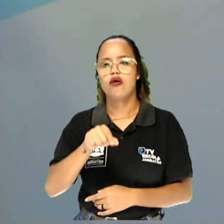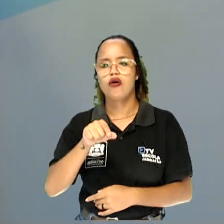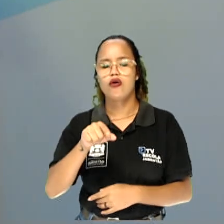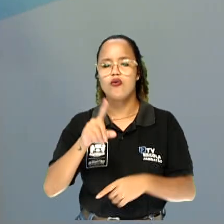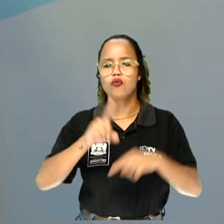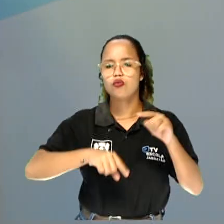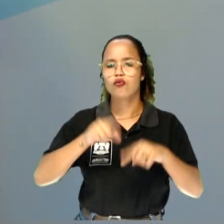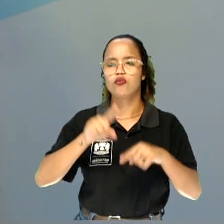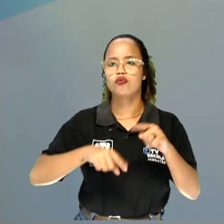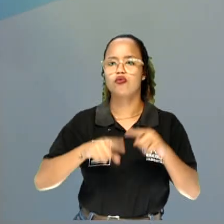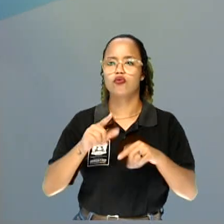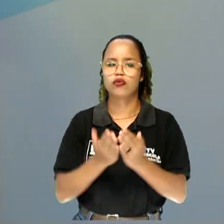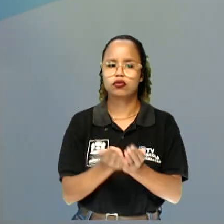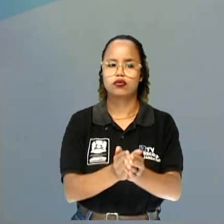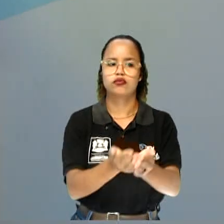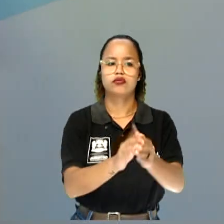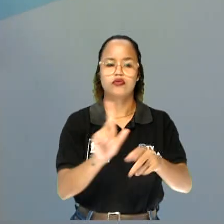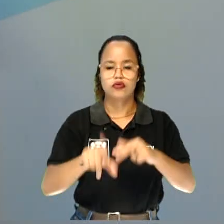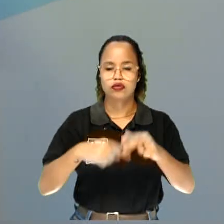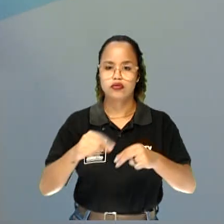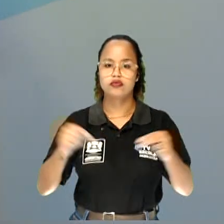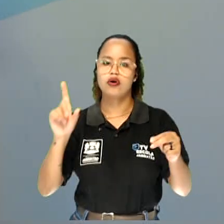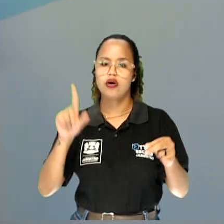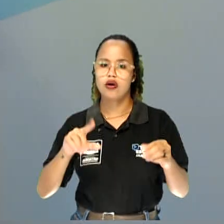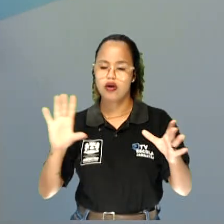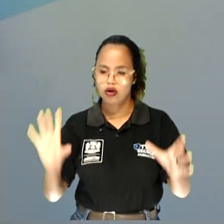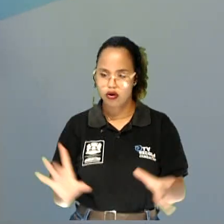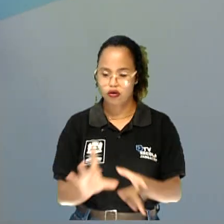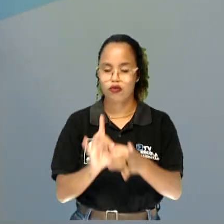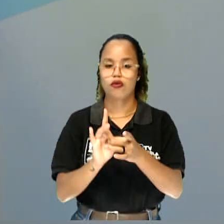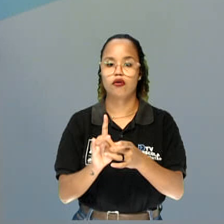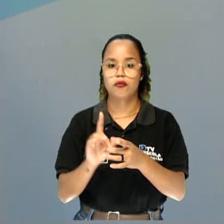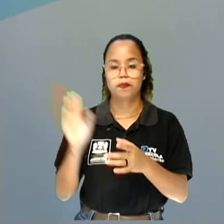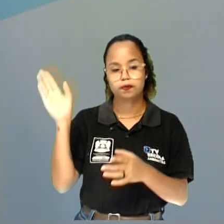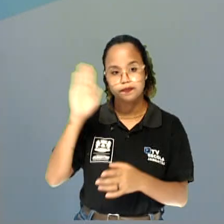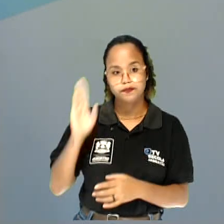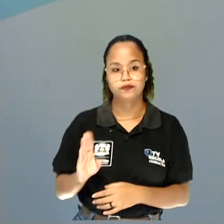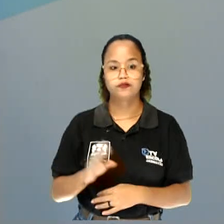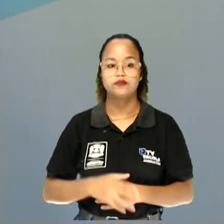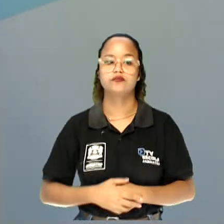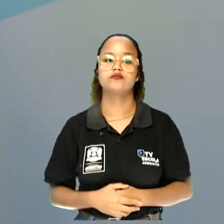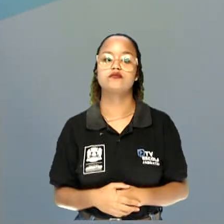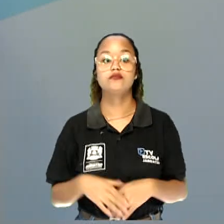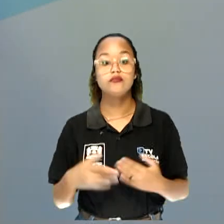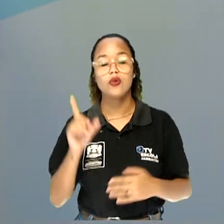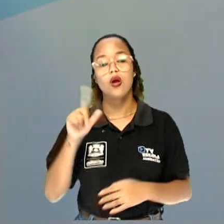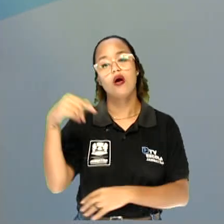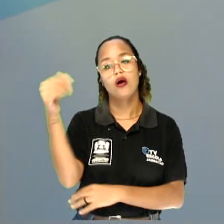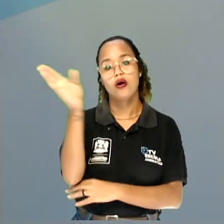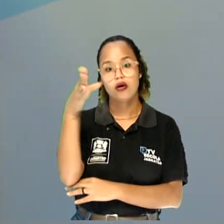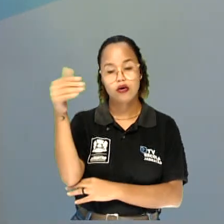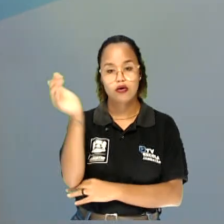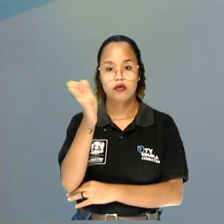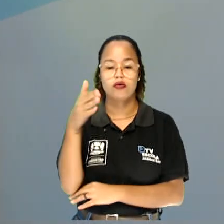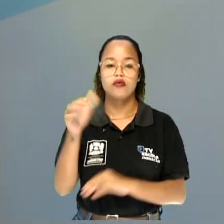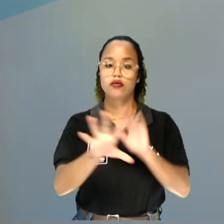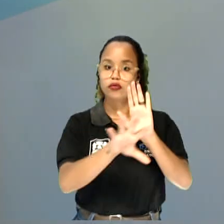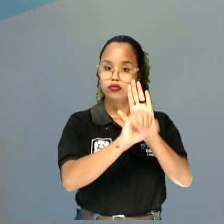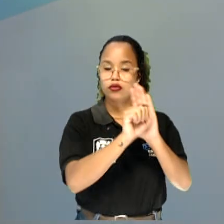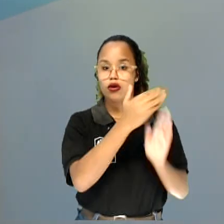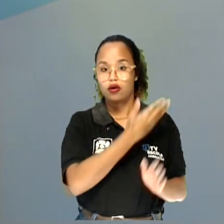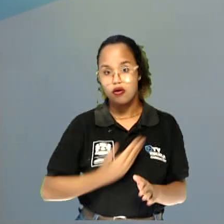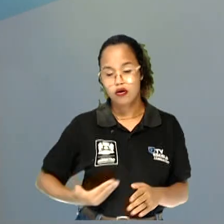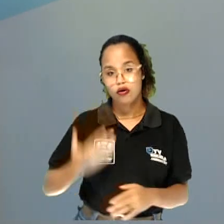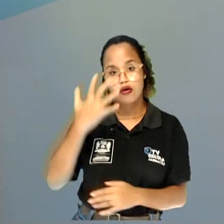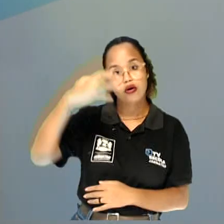O laço, demonstrando a união nacional. Essa era a bandeira que simbolizava a monarquia,